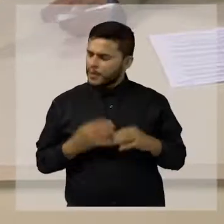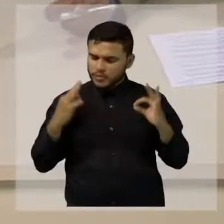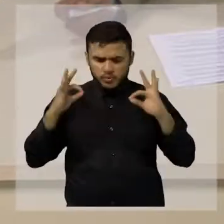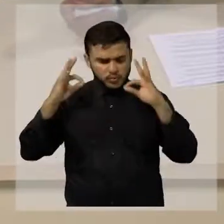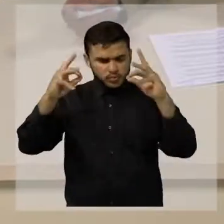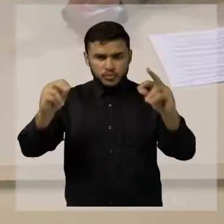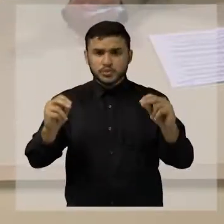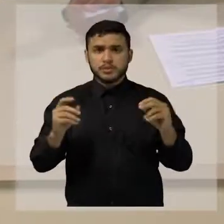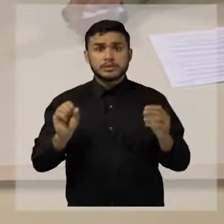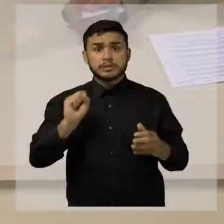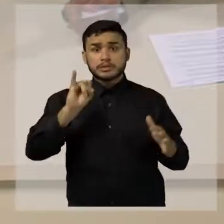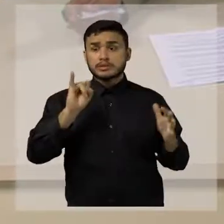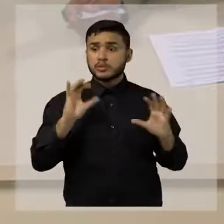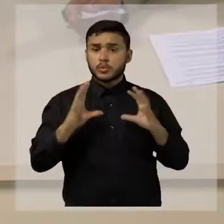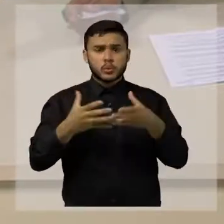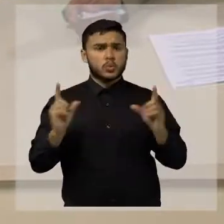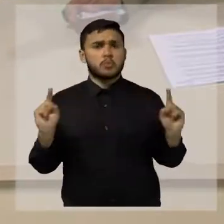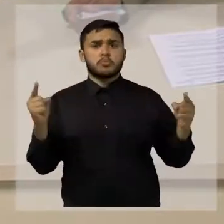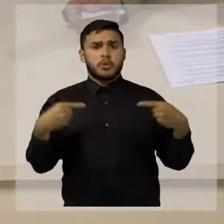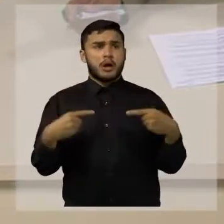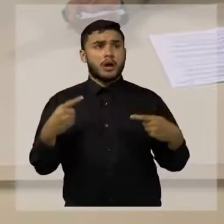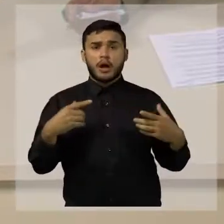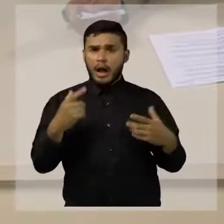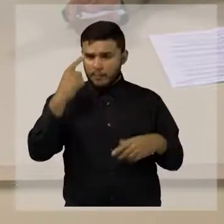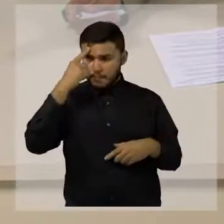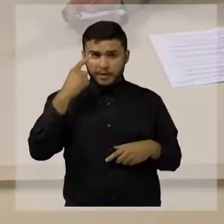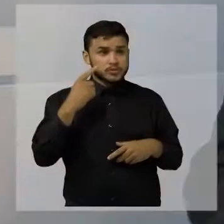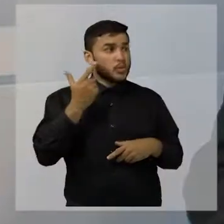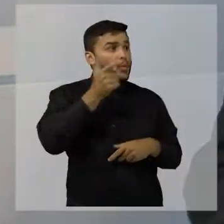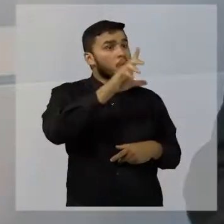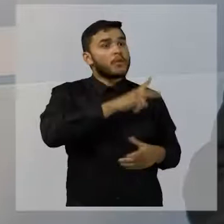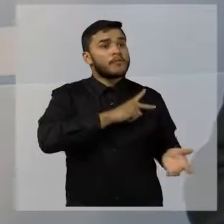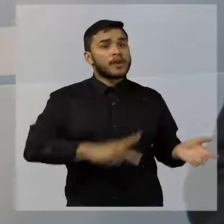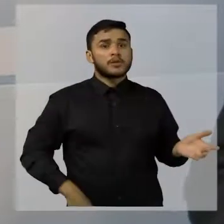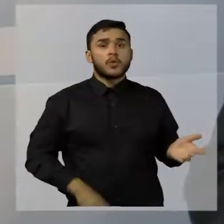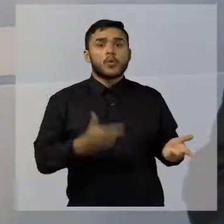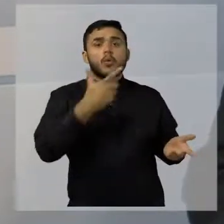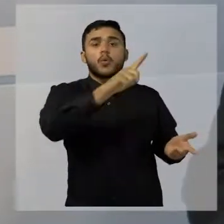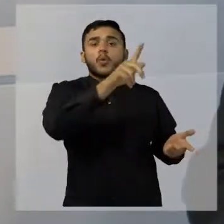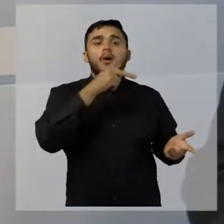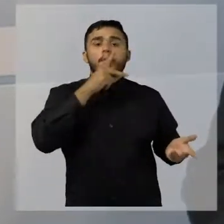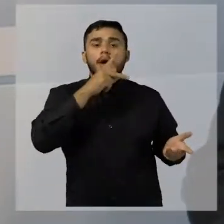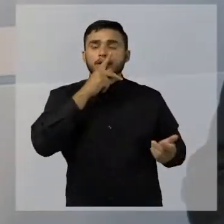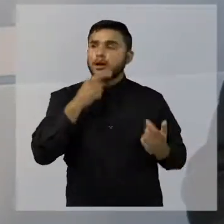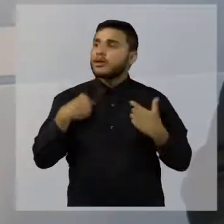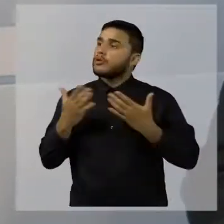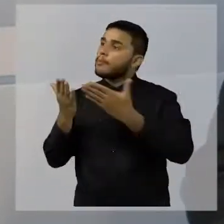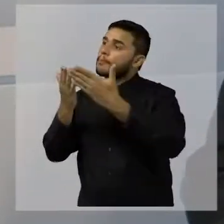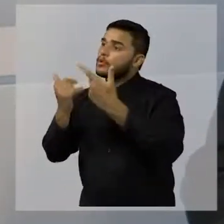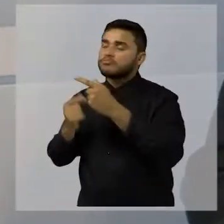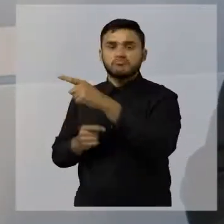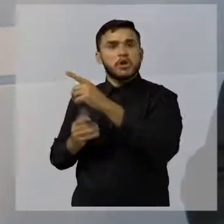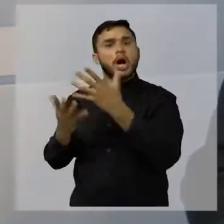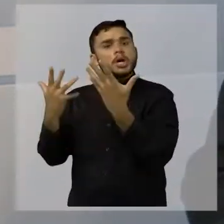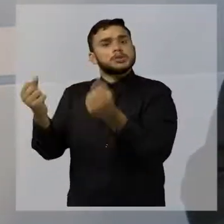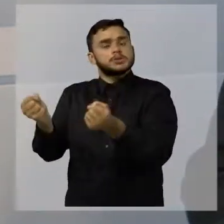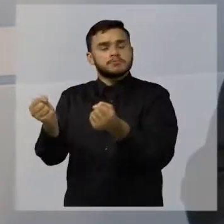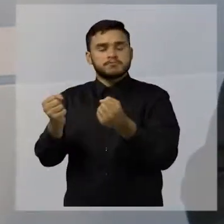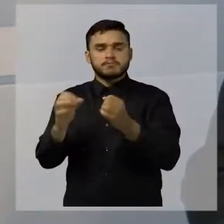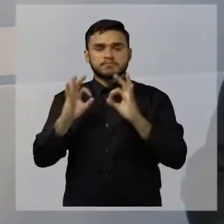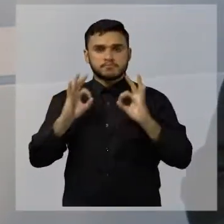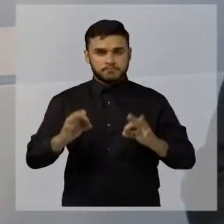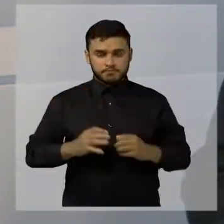turma da oposição. Não tem isso com o Roberto Cláudio, não. Então, é por isso que ele está fazendo um mandato tão qualificado, um mandato tão bom. O senhor